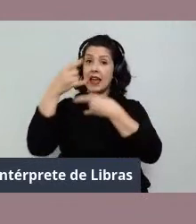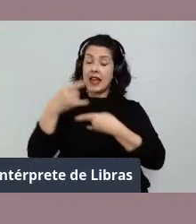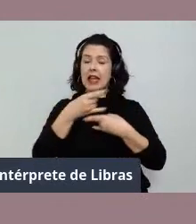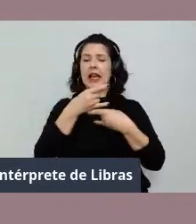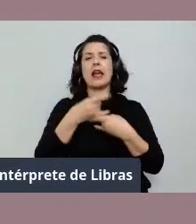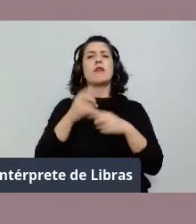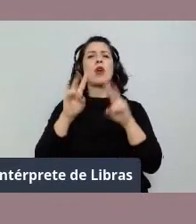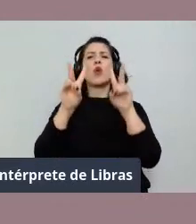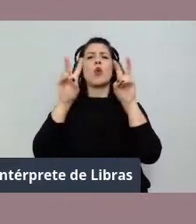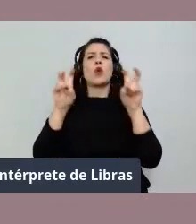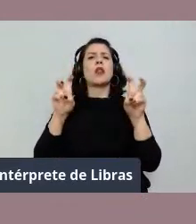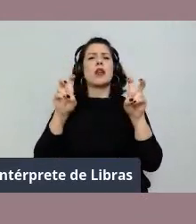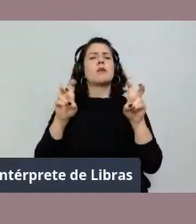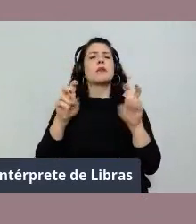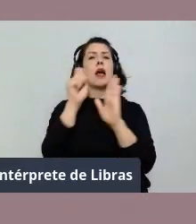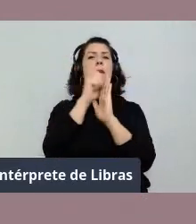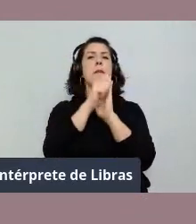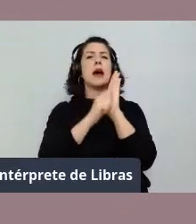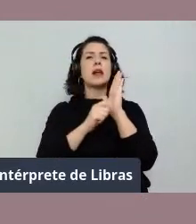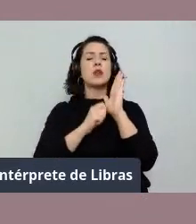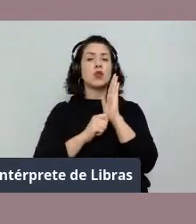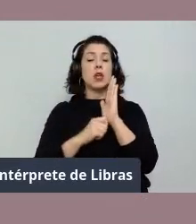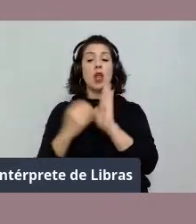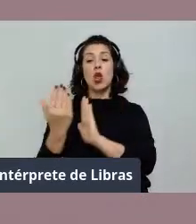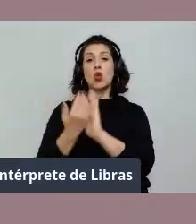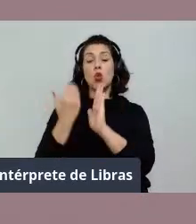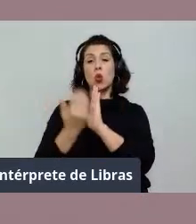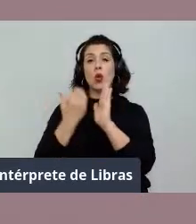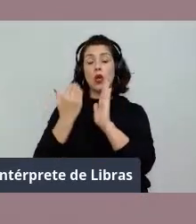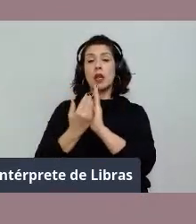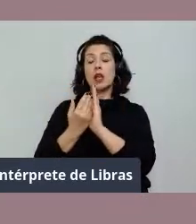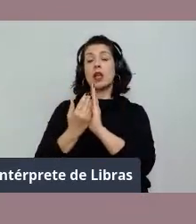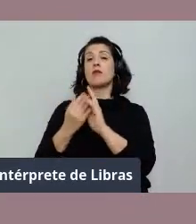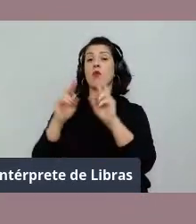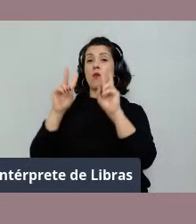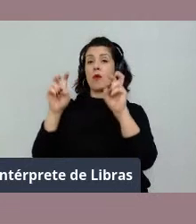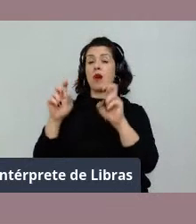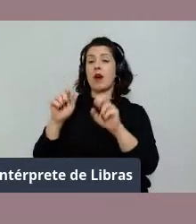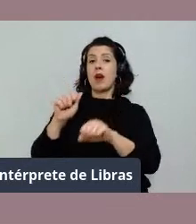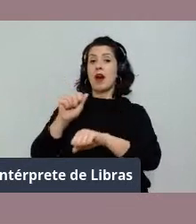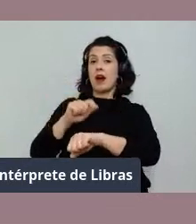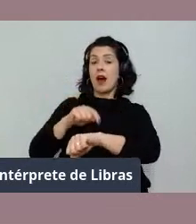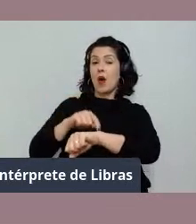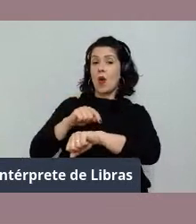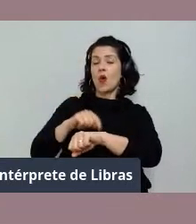falar sobre os manuscritos do livro A Hora da Estrela, da Clarice Lispector.